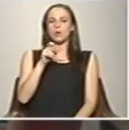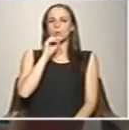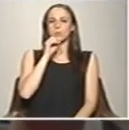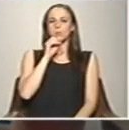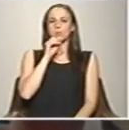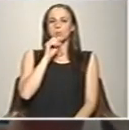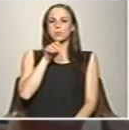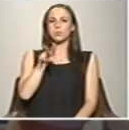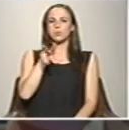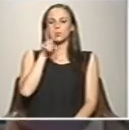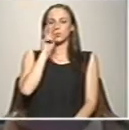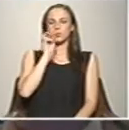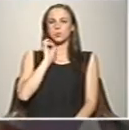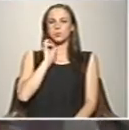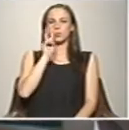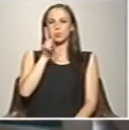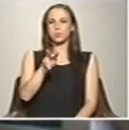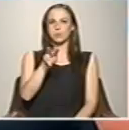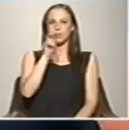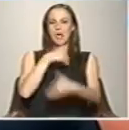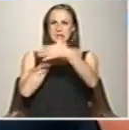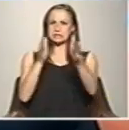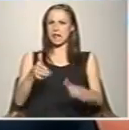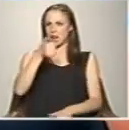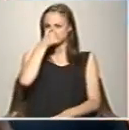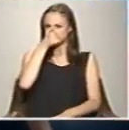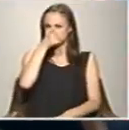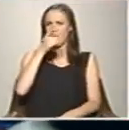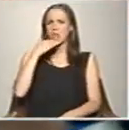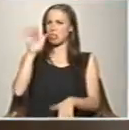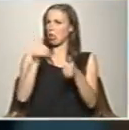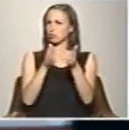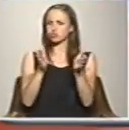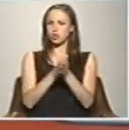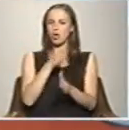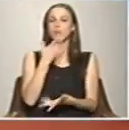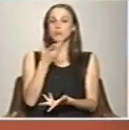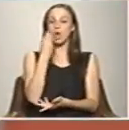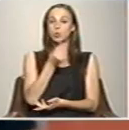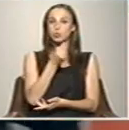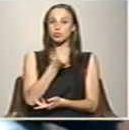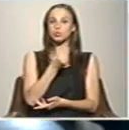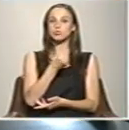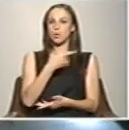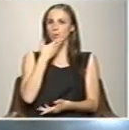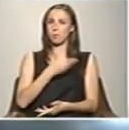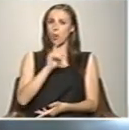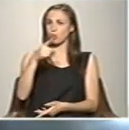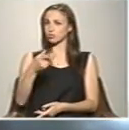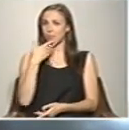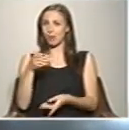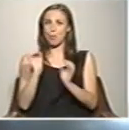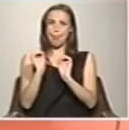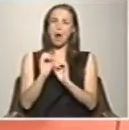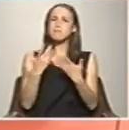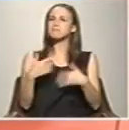inspiro vindo atrás. O estúdio está cheio, com idades de todo o calibre, alunos com mais e menos experiência. Mas o certo